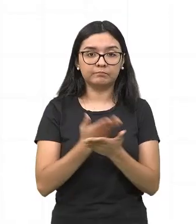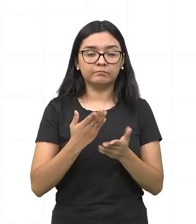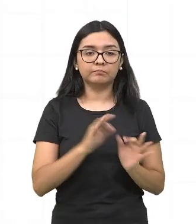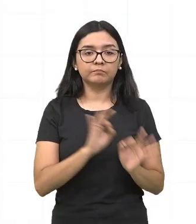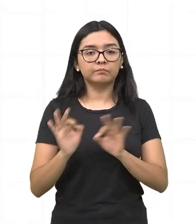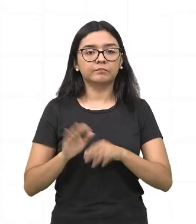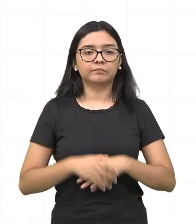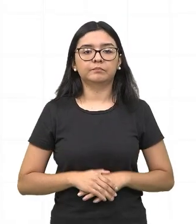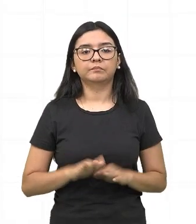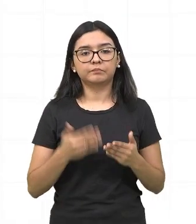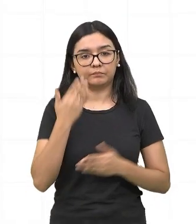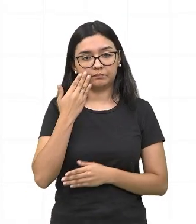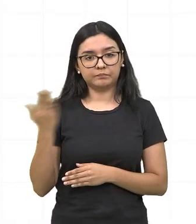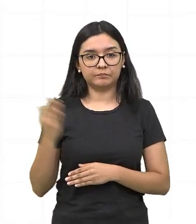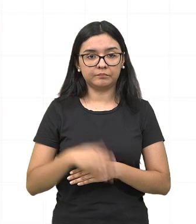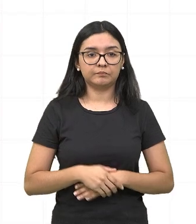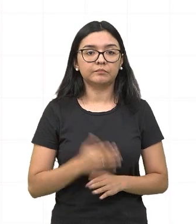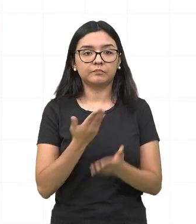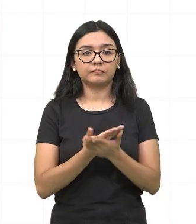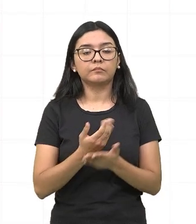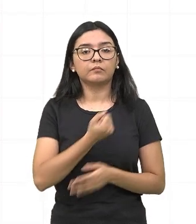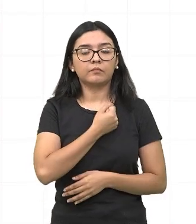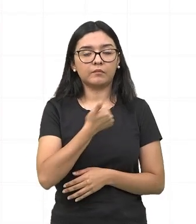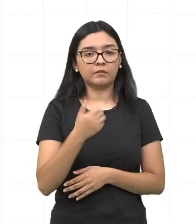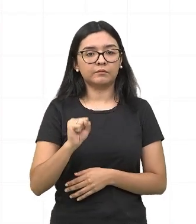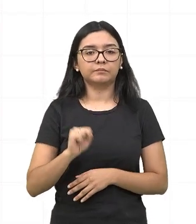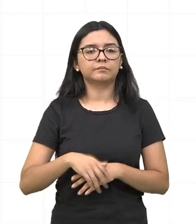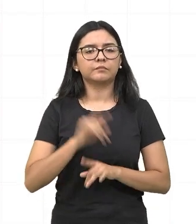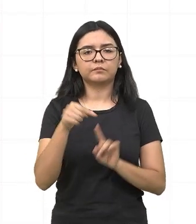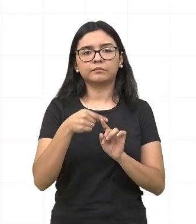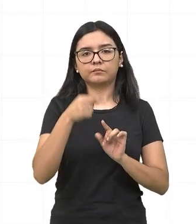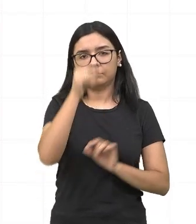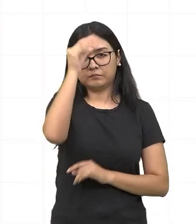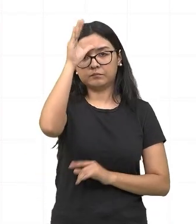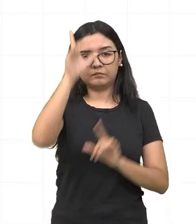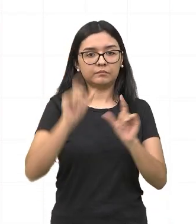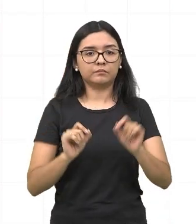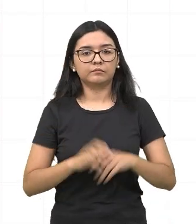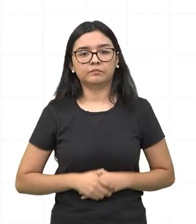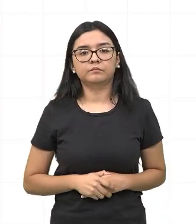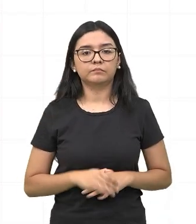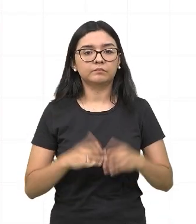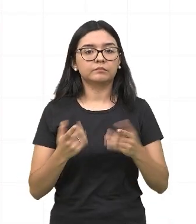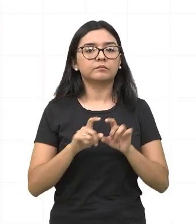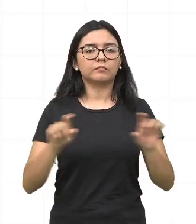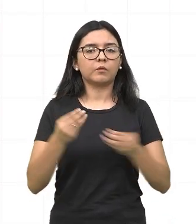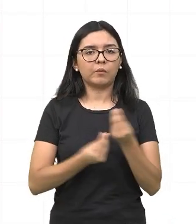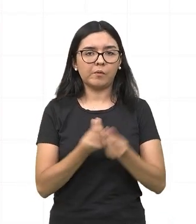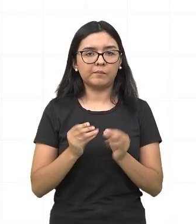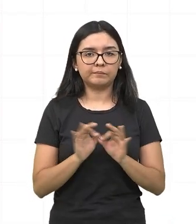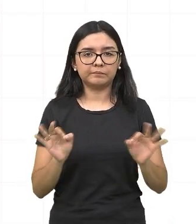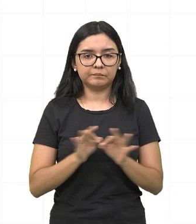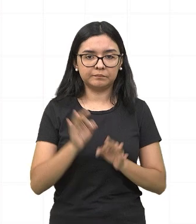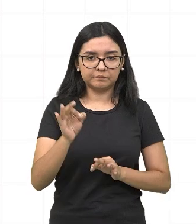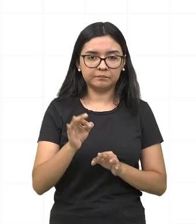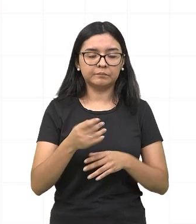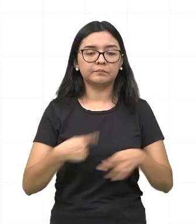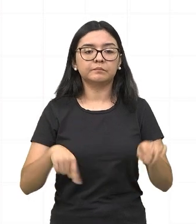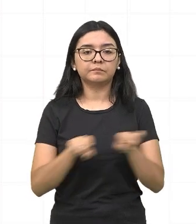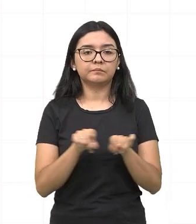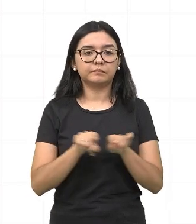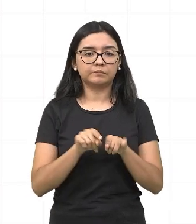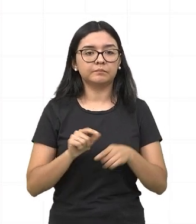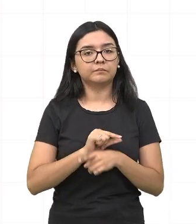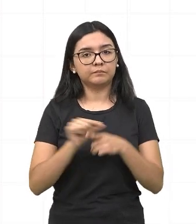Acompanhe. Aula de número 18, objeto de conhecimento. Problemas sobre medidas envolvendo grandezas e